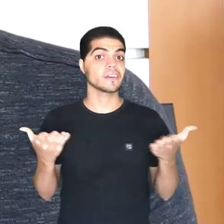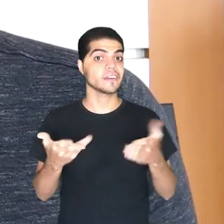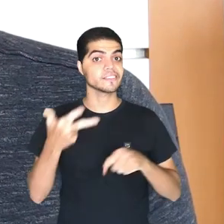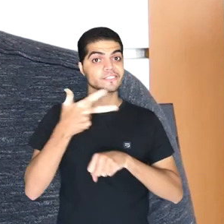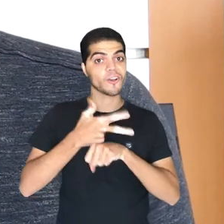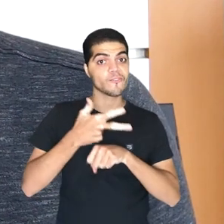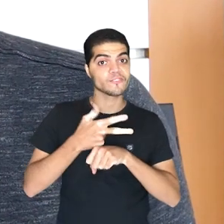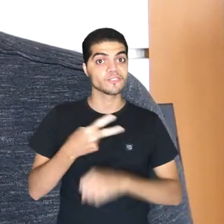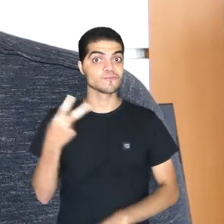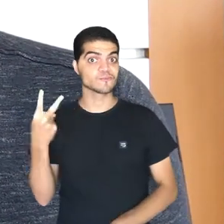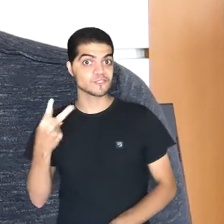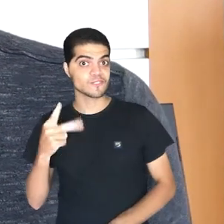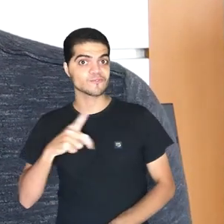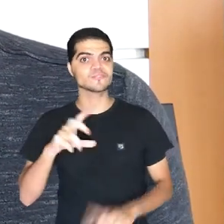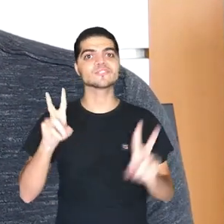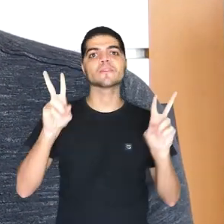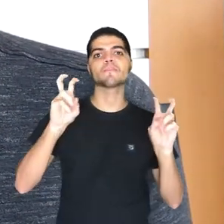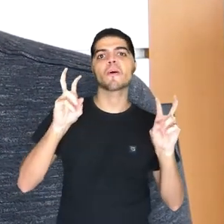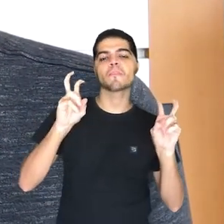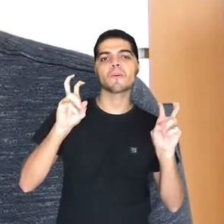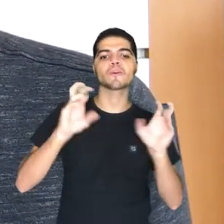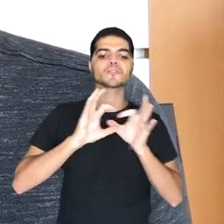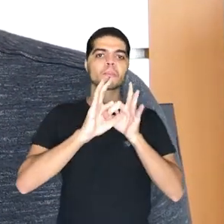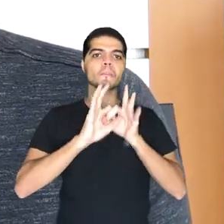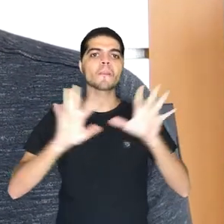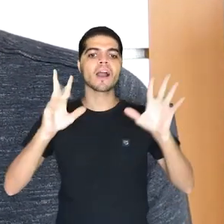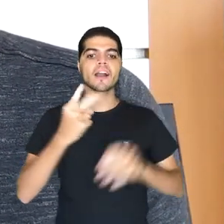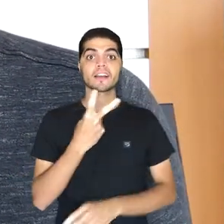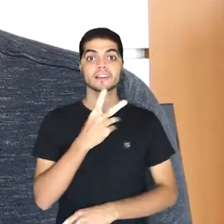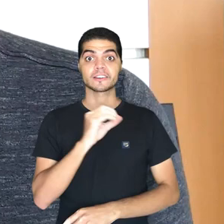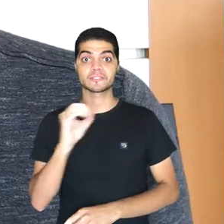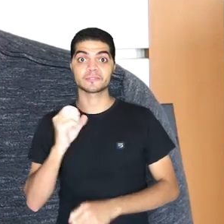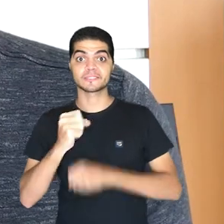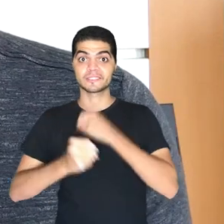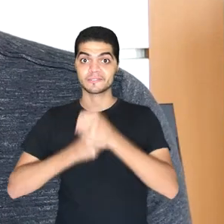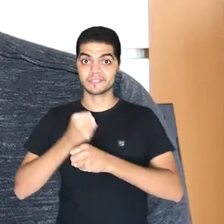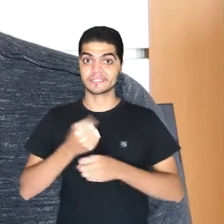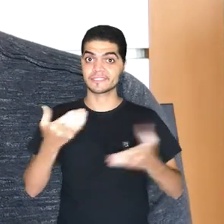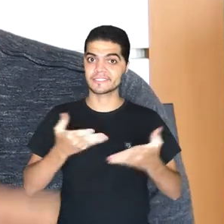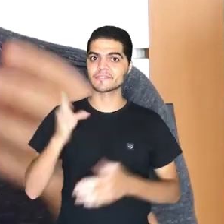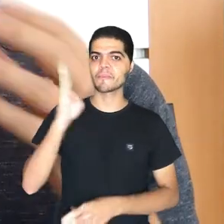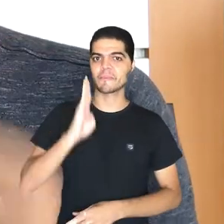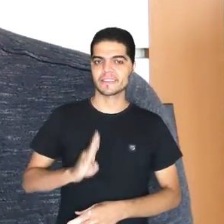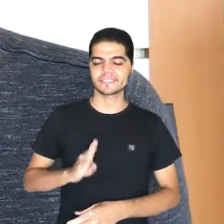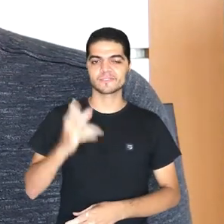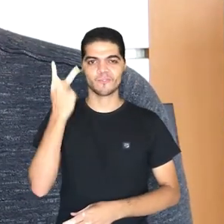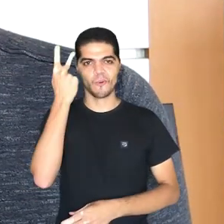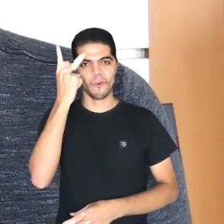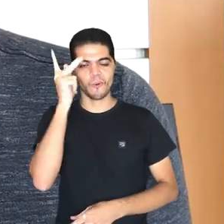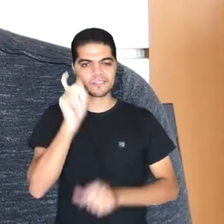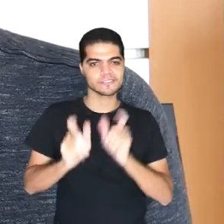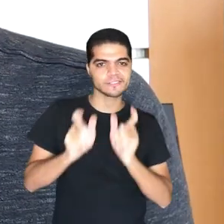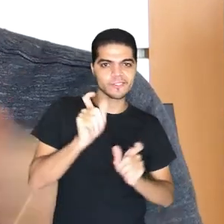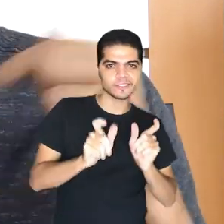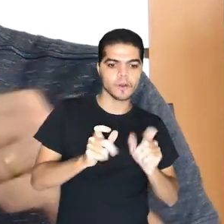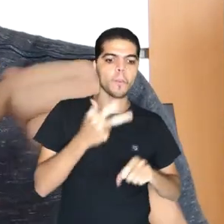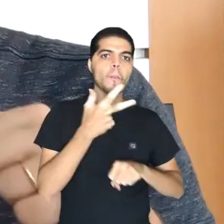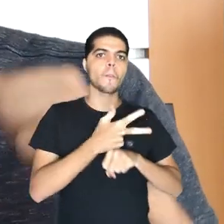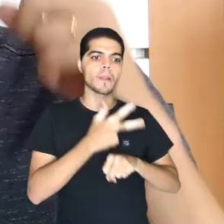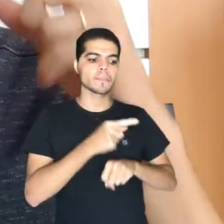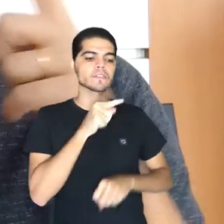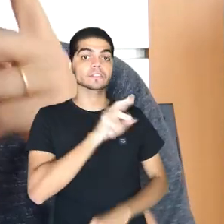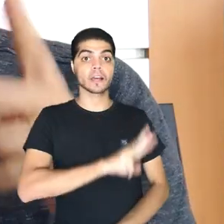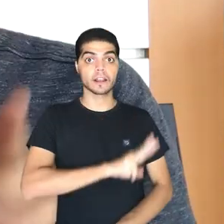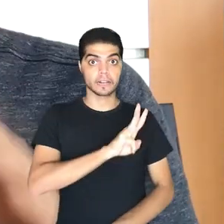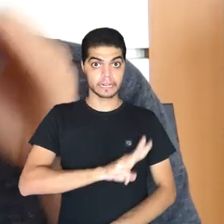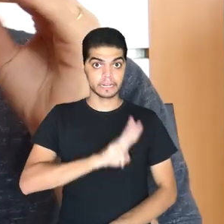Esse é o segundo vídeo da série do Bicentenário da Independência do Brasil que nós estamos fazendo aqui no Historiar-se. Caso você não tenha visto o primeiro, ele vai estar